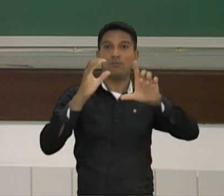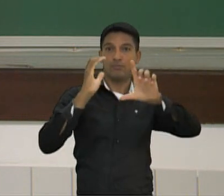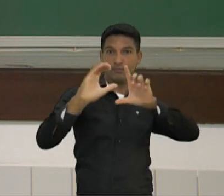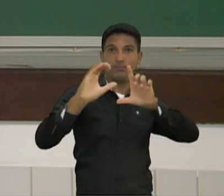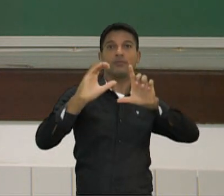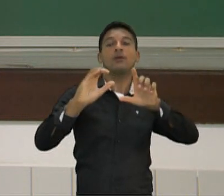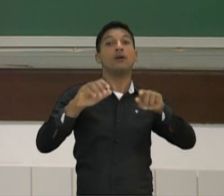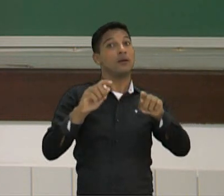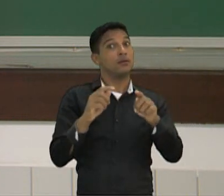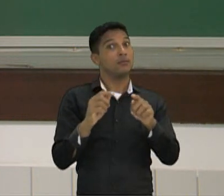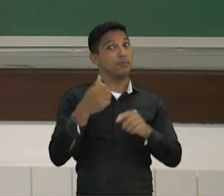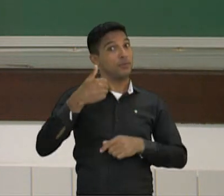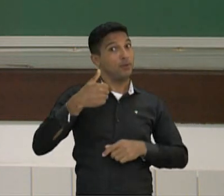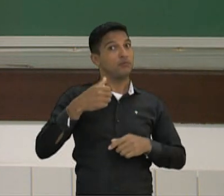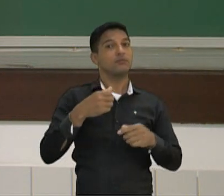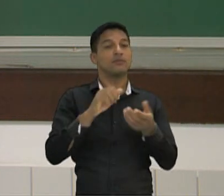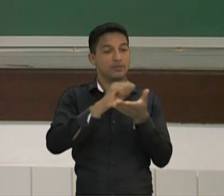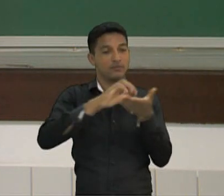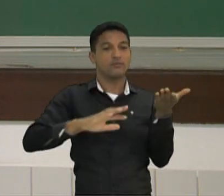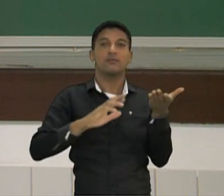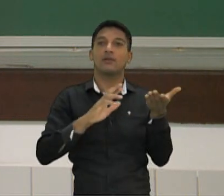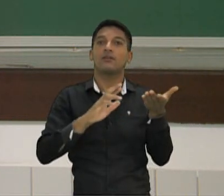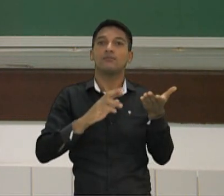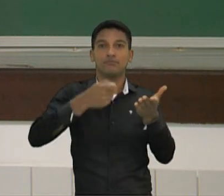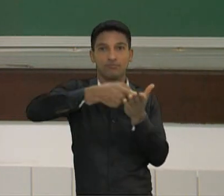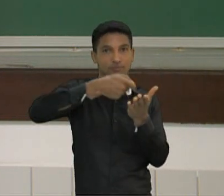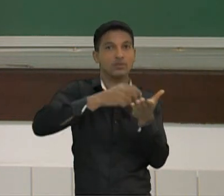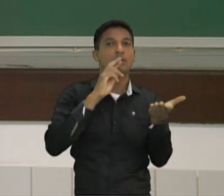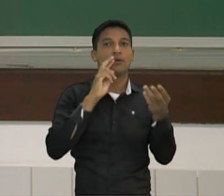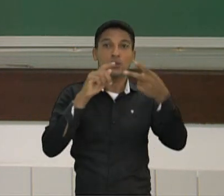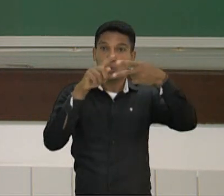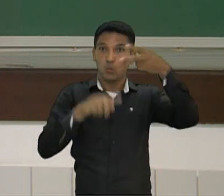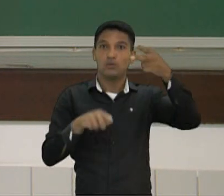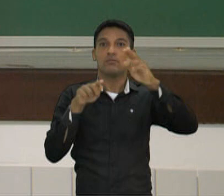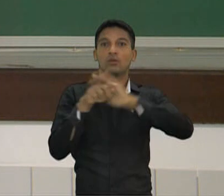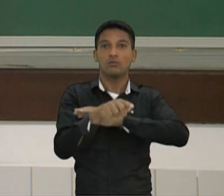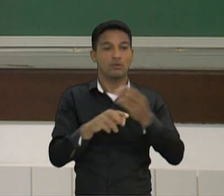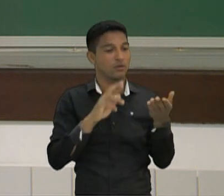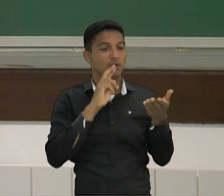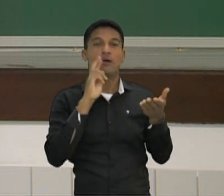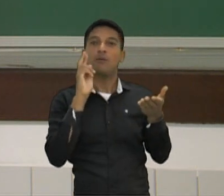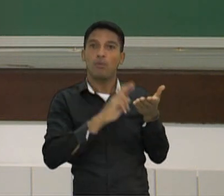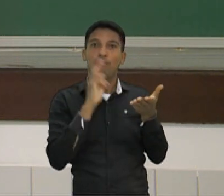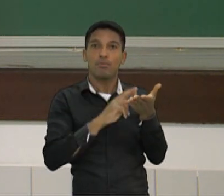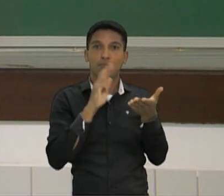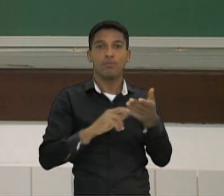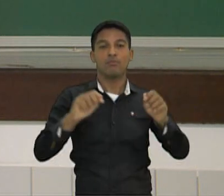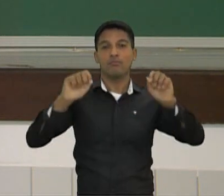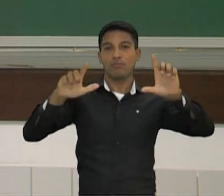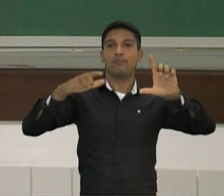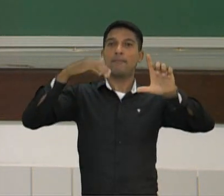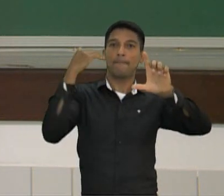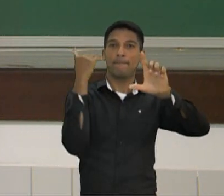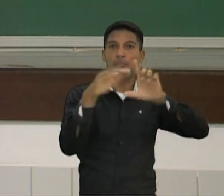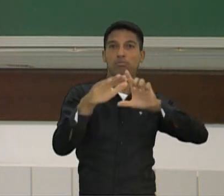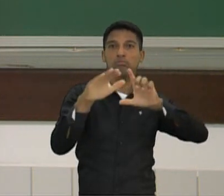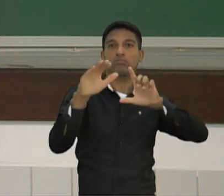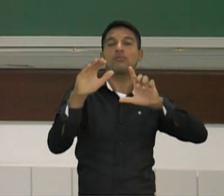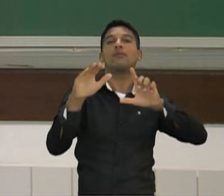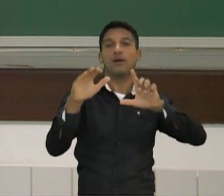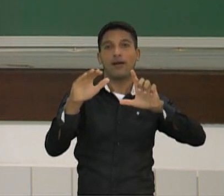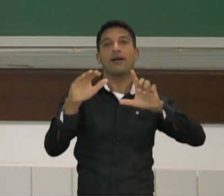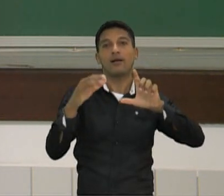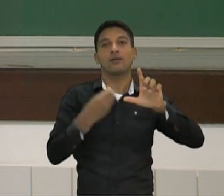abrir lá a atividade obrigatória, realizar as duas questõezinhas e, clicando em enviar, você valida a sua presença, tudo